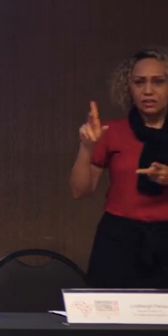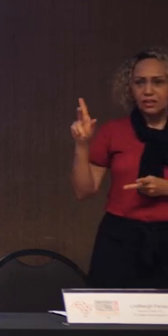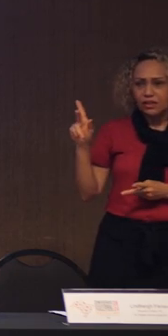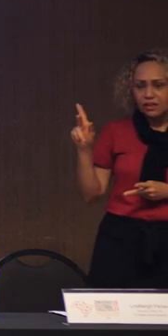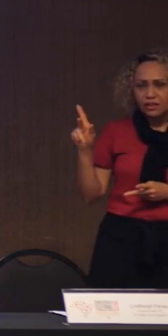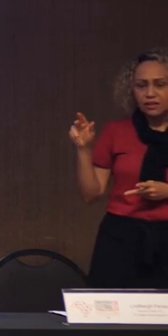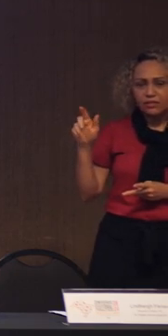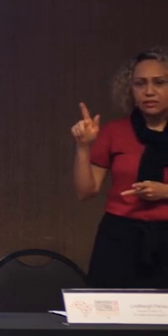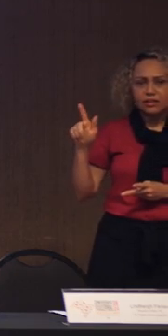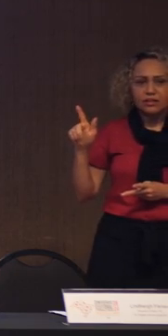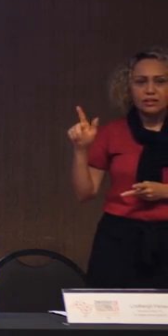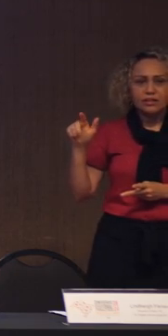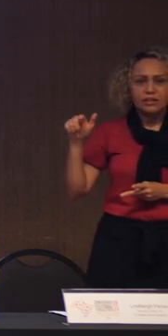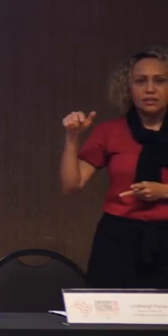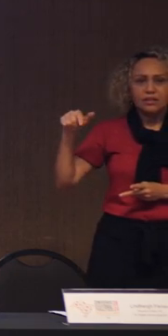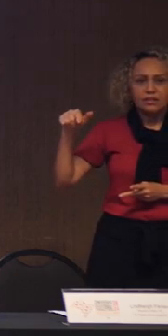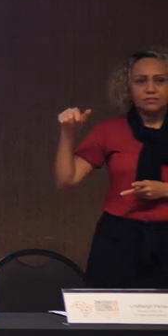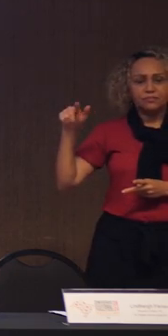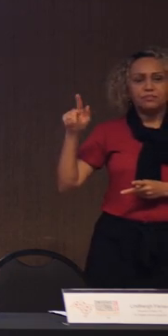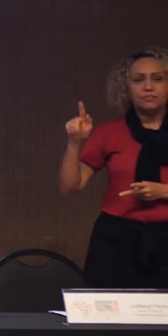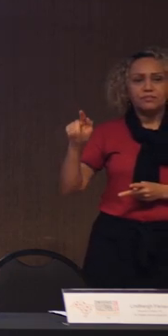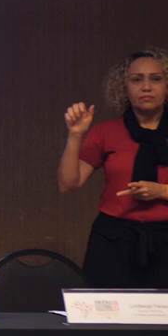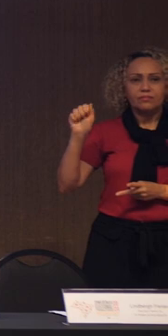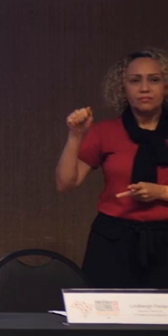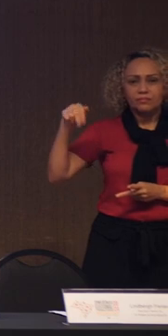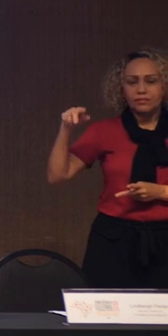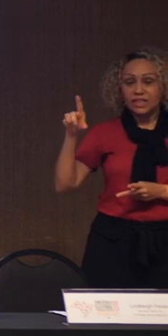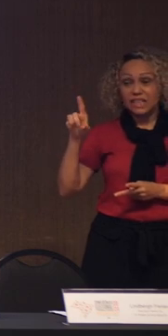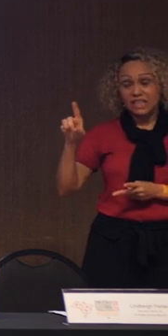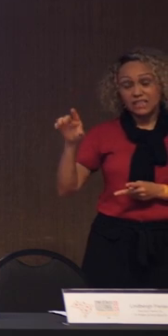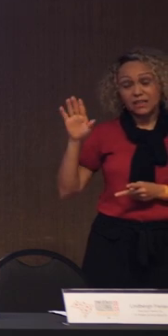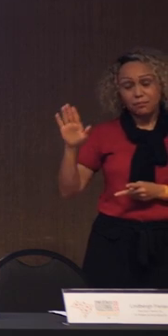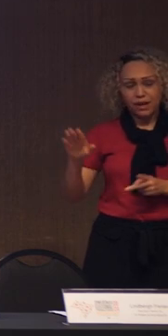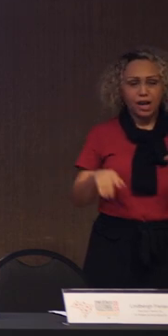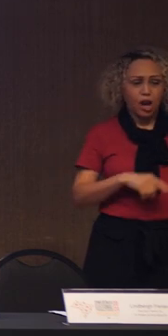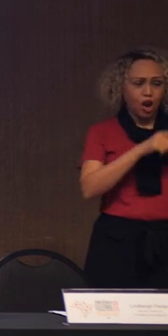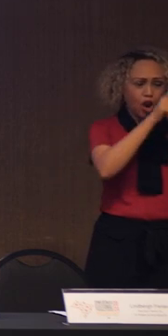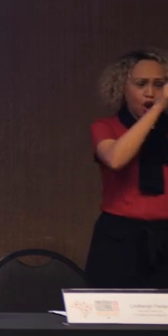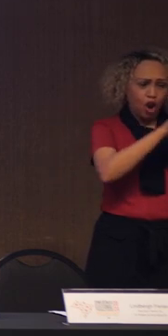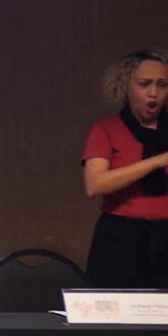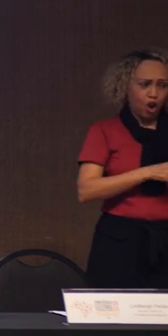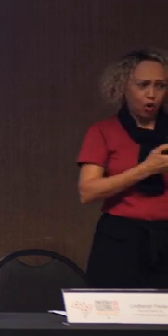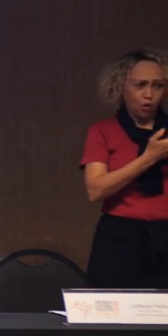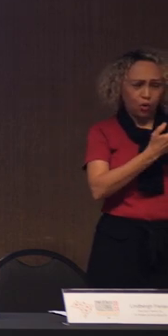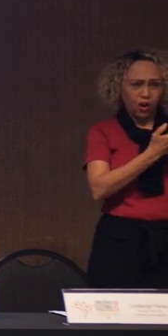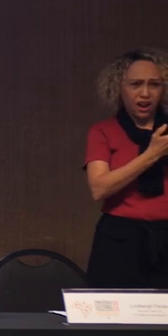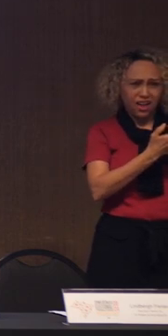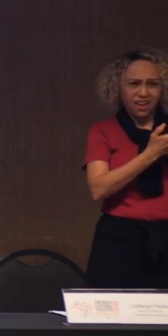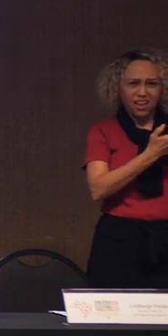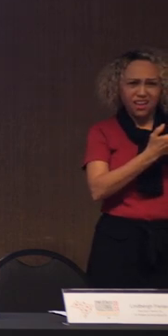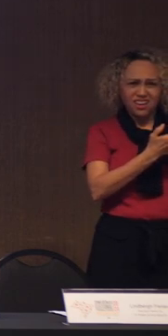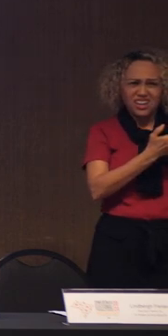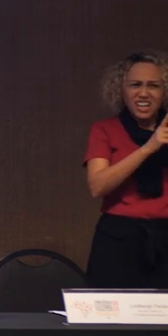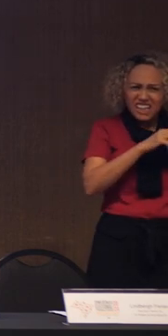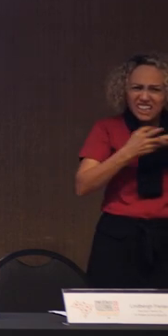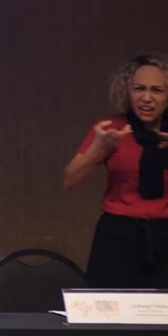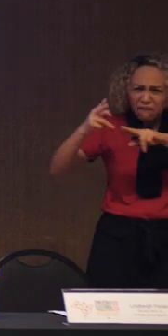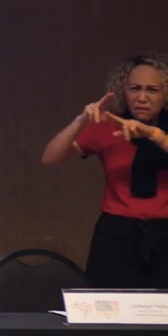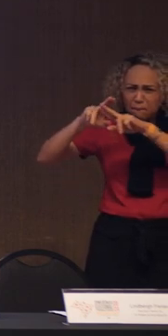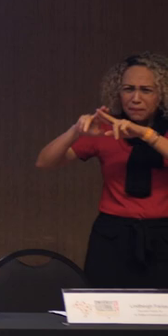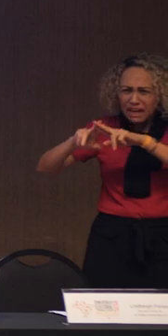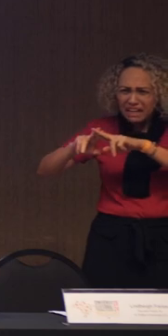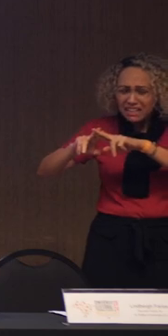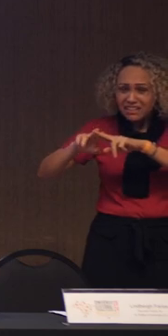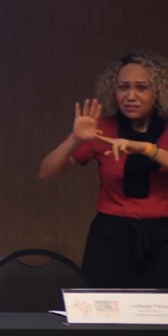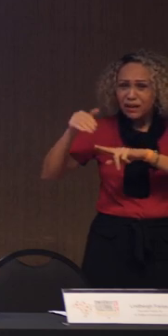Brasil. Ele é o nosso maior símbolo. Ele não é nosso símbolo para amanhã, não. Ele é nosso símbolo para daqui a 30 anos, quando nem mais eu estiver aqui